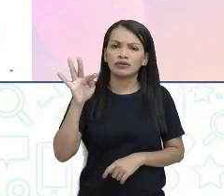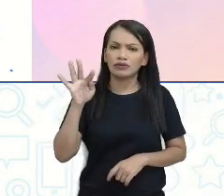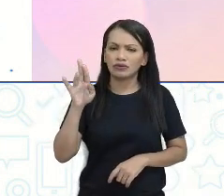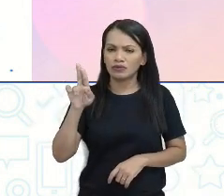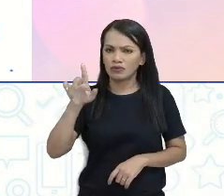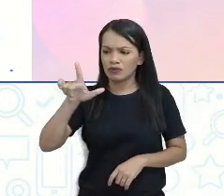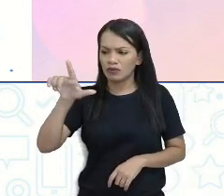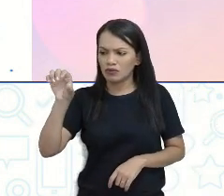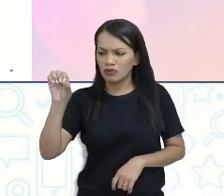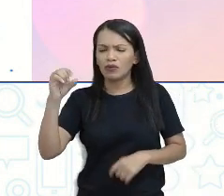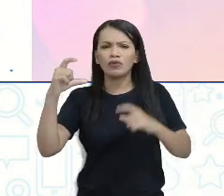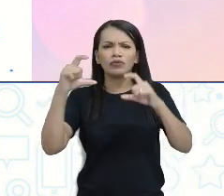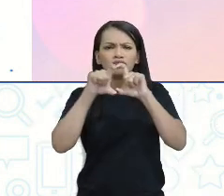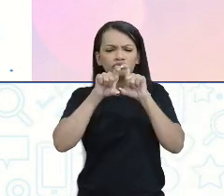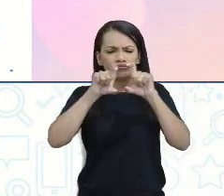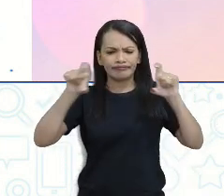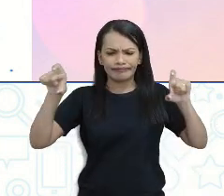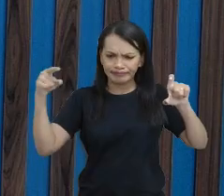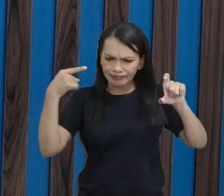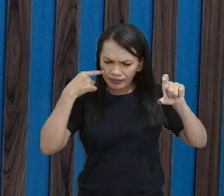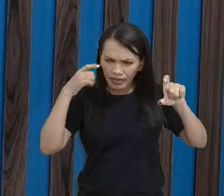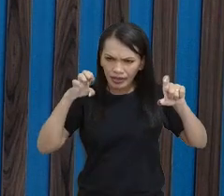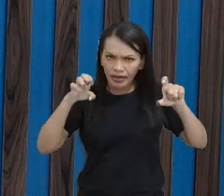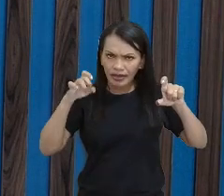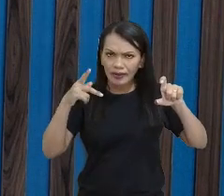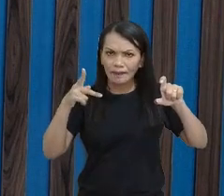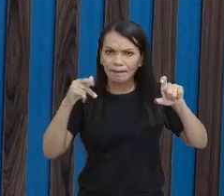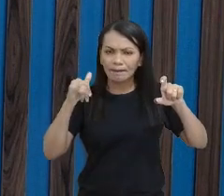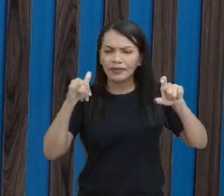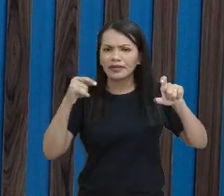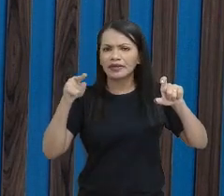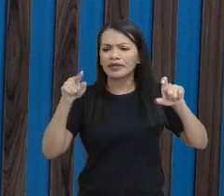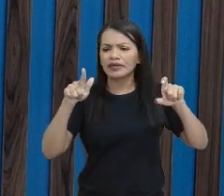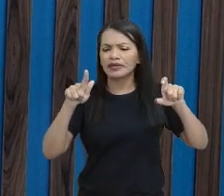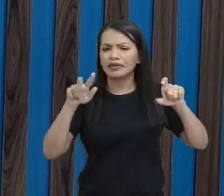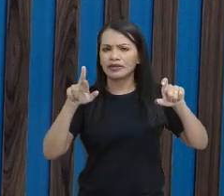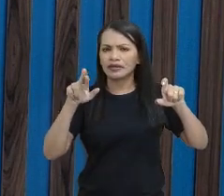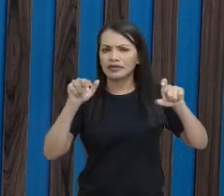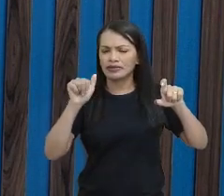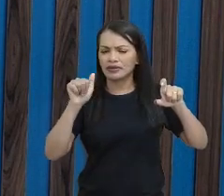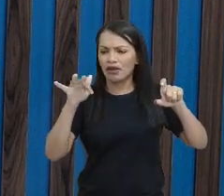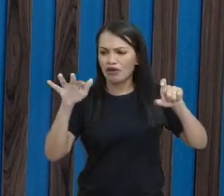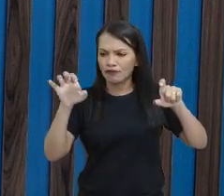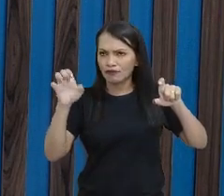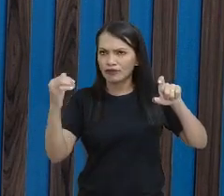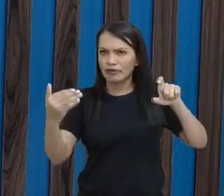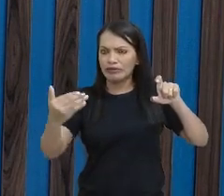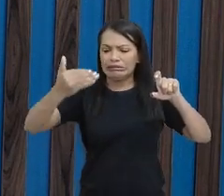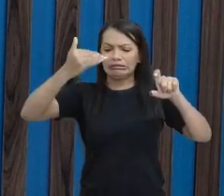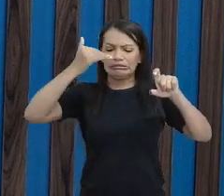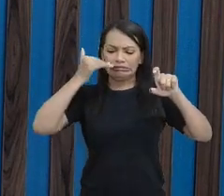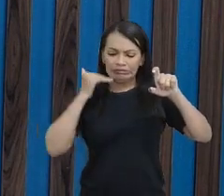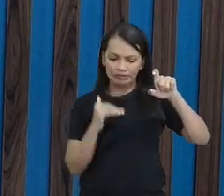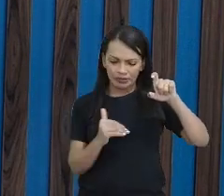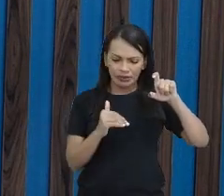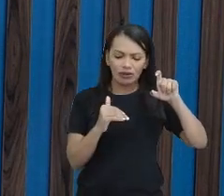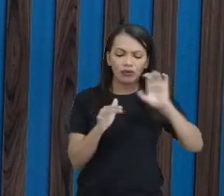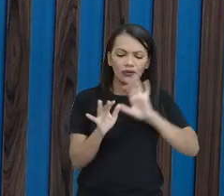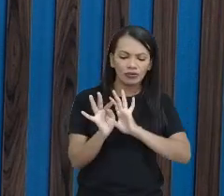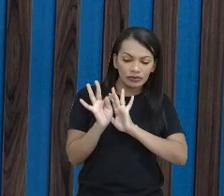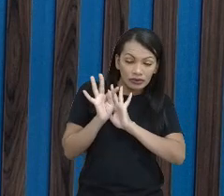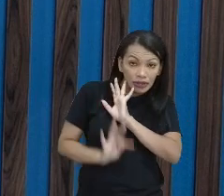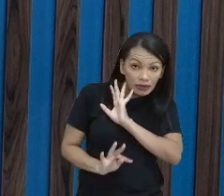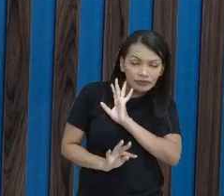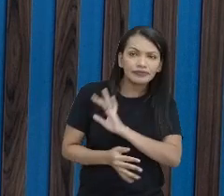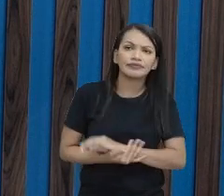fonte menor, a gente chama de epígrafe. Ó, aqui, no caso, a epígrafe é de Michel Foucault. Vê, o que